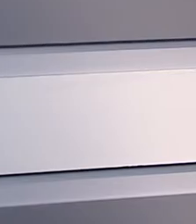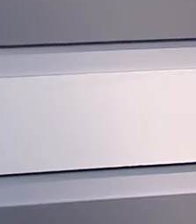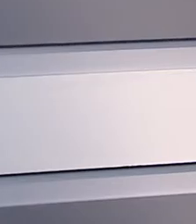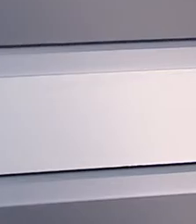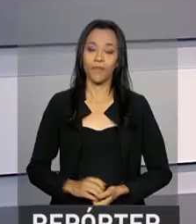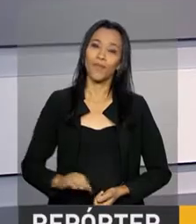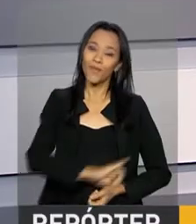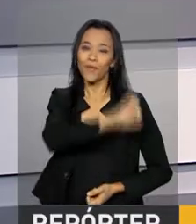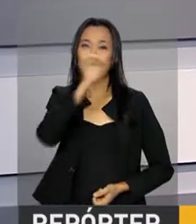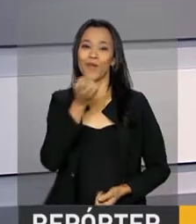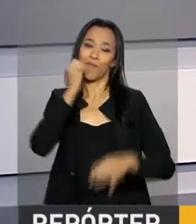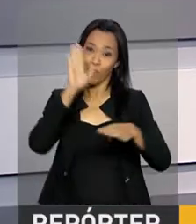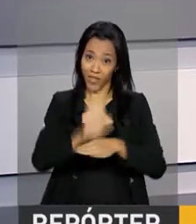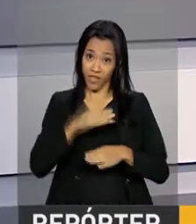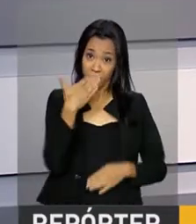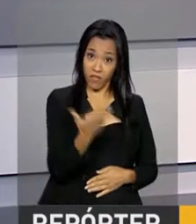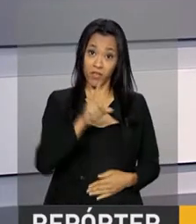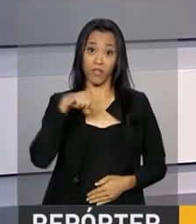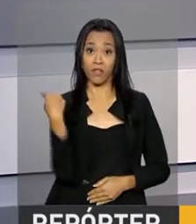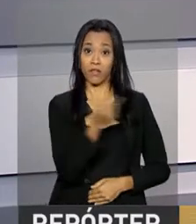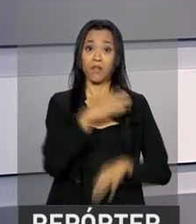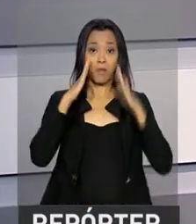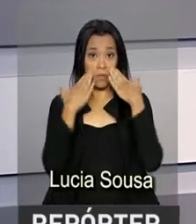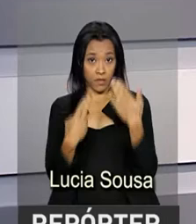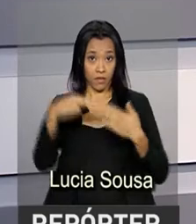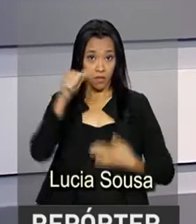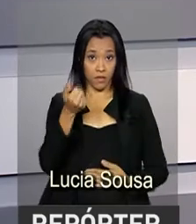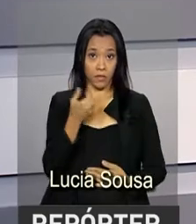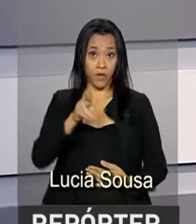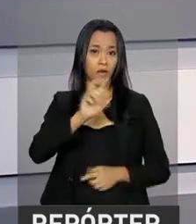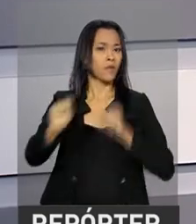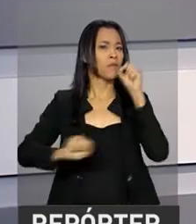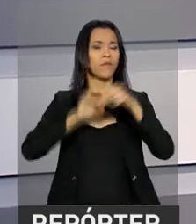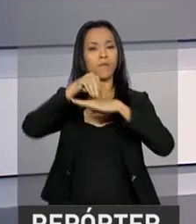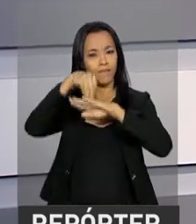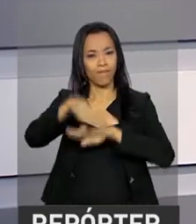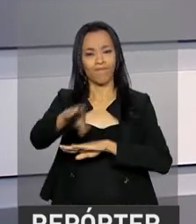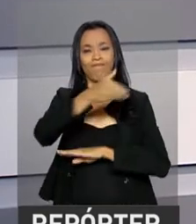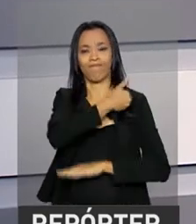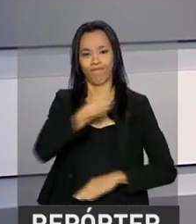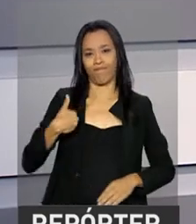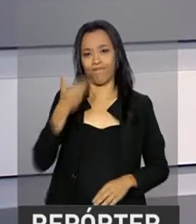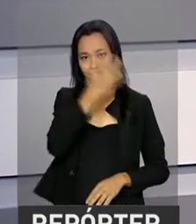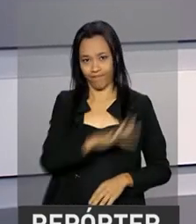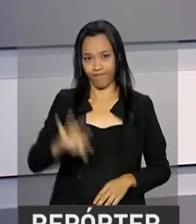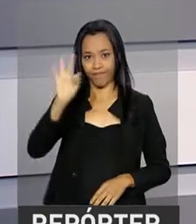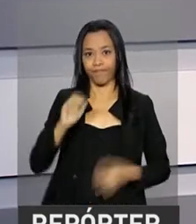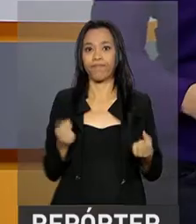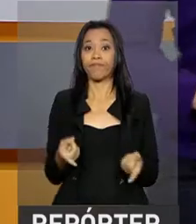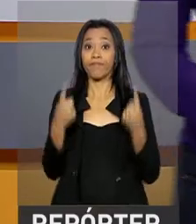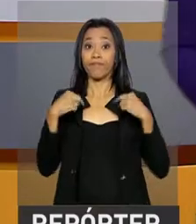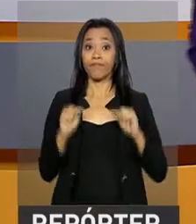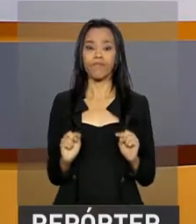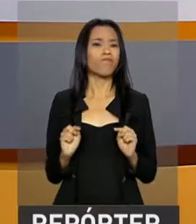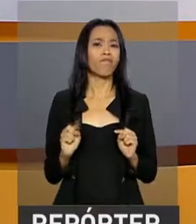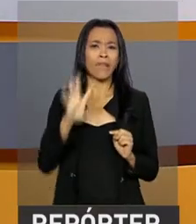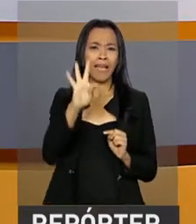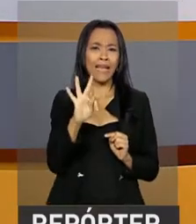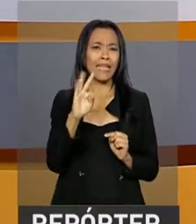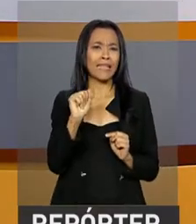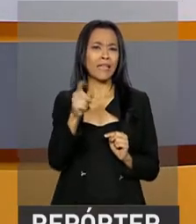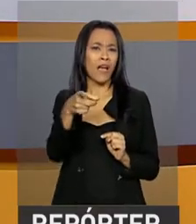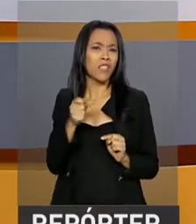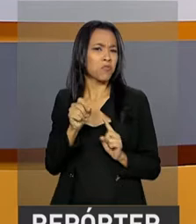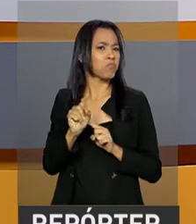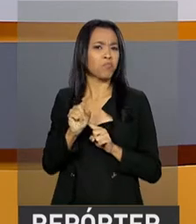olá boa tarde pra você estamos de volta com o repórter nbr e as notícias do governo federal a taxa básica